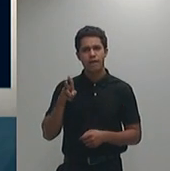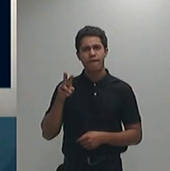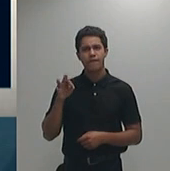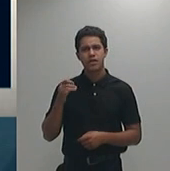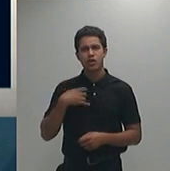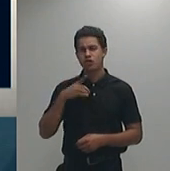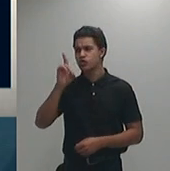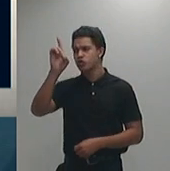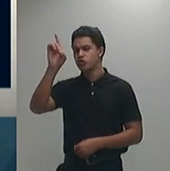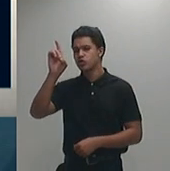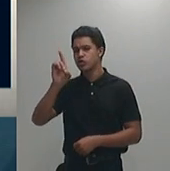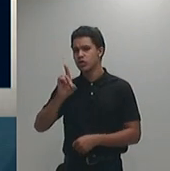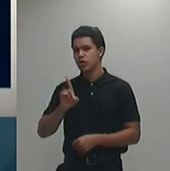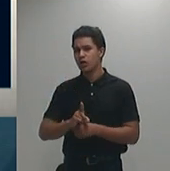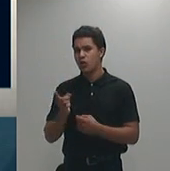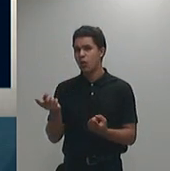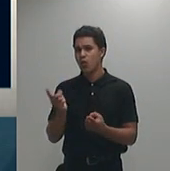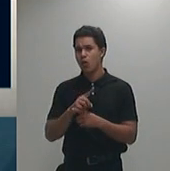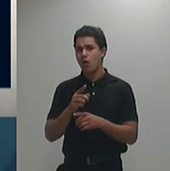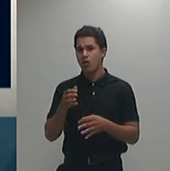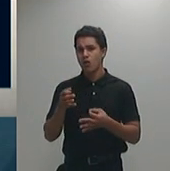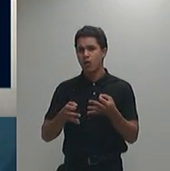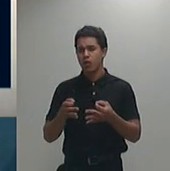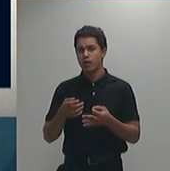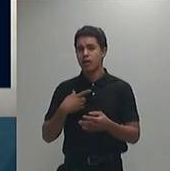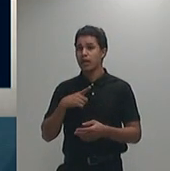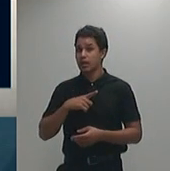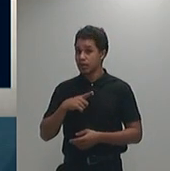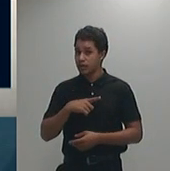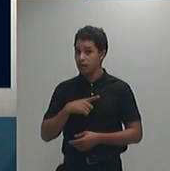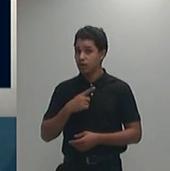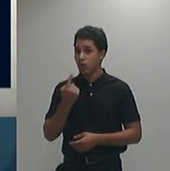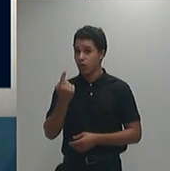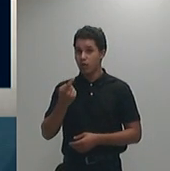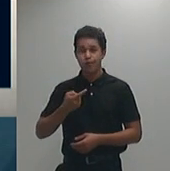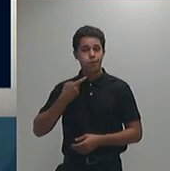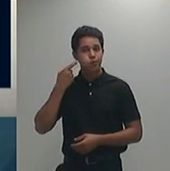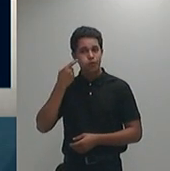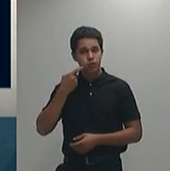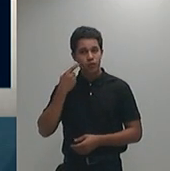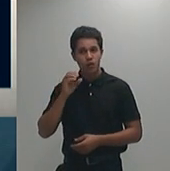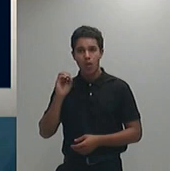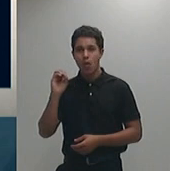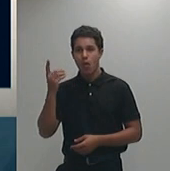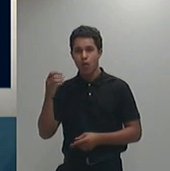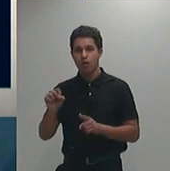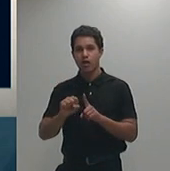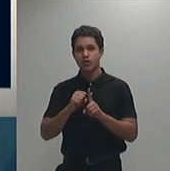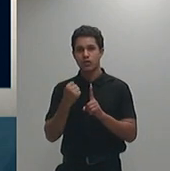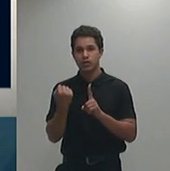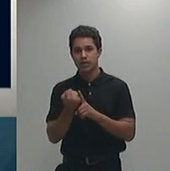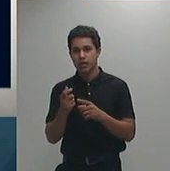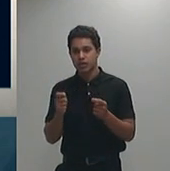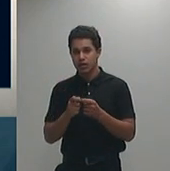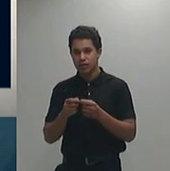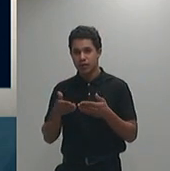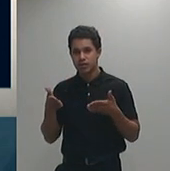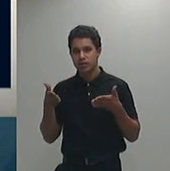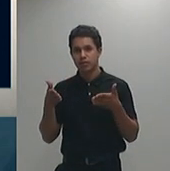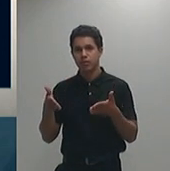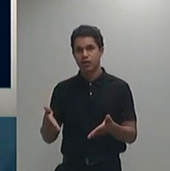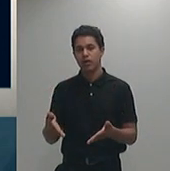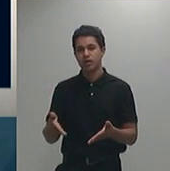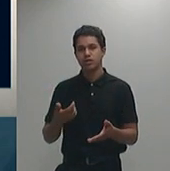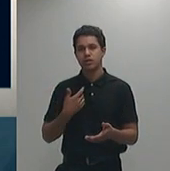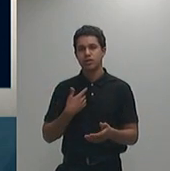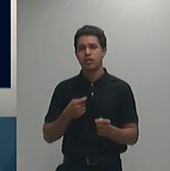posto em juízo é que tem um advogado ou a sociedade que passa a parte de figurar